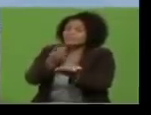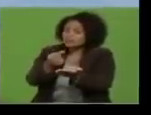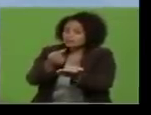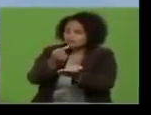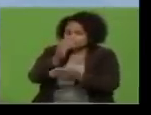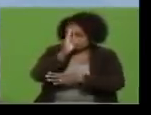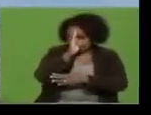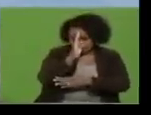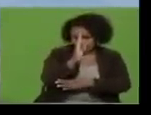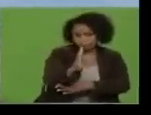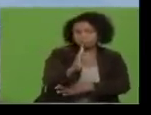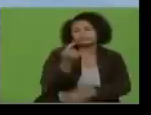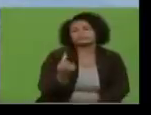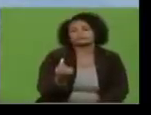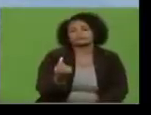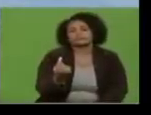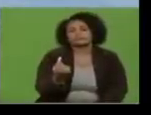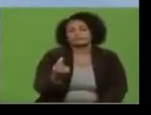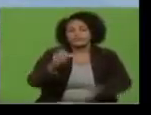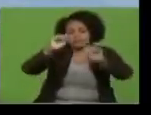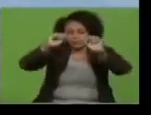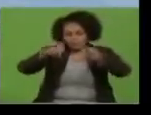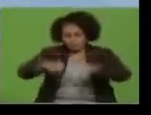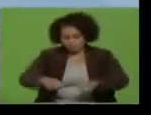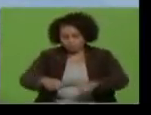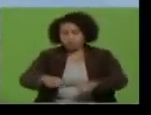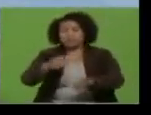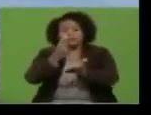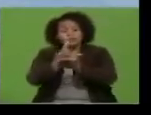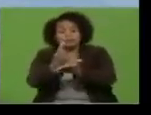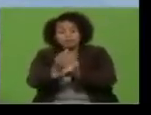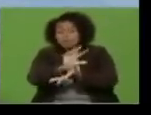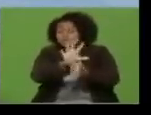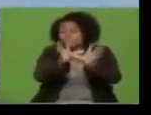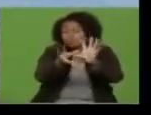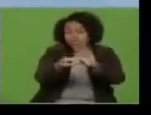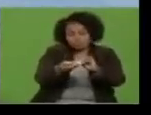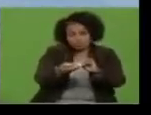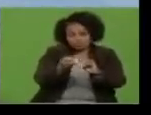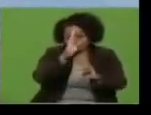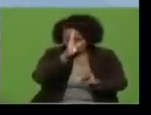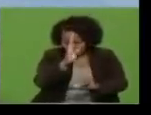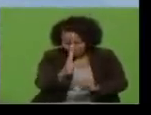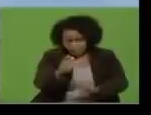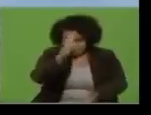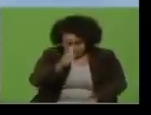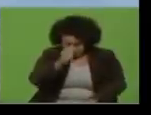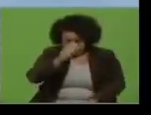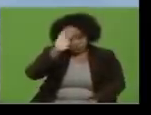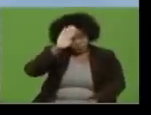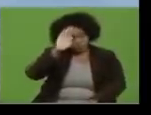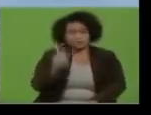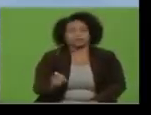direção. É preciso levar a sério esta doença.